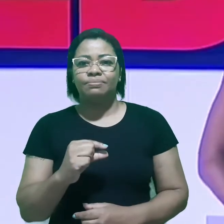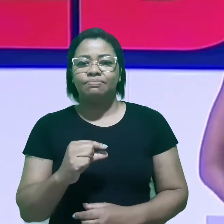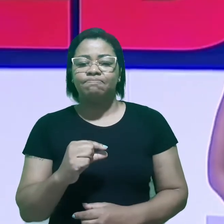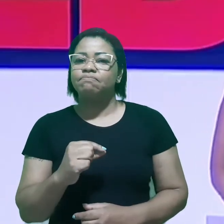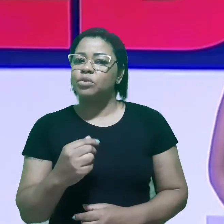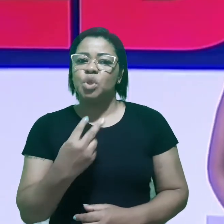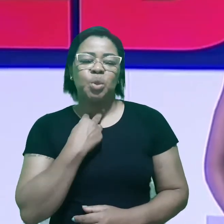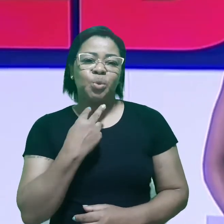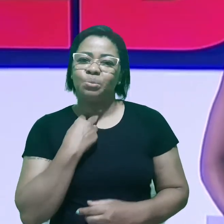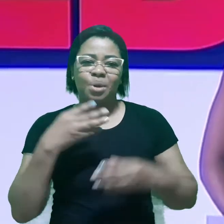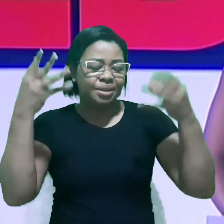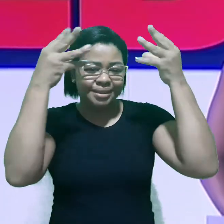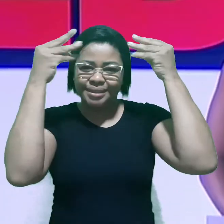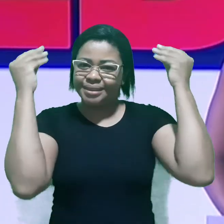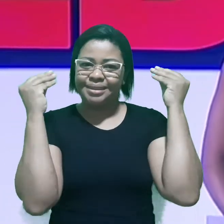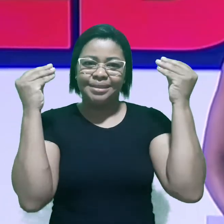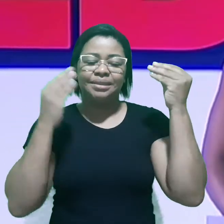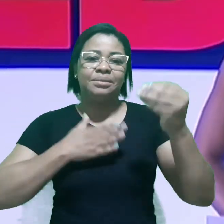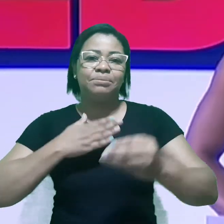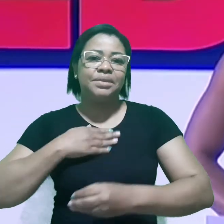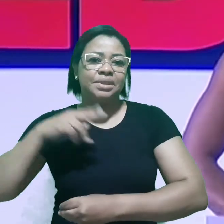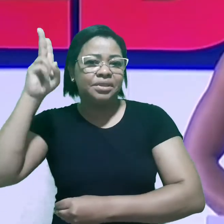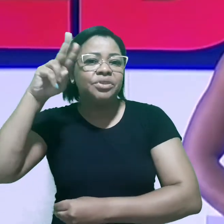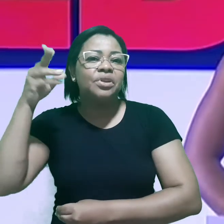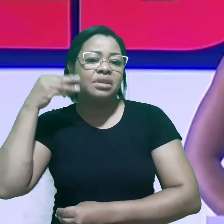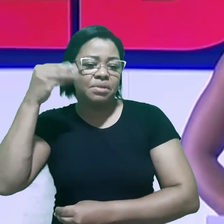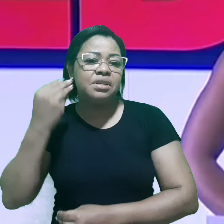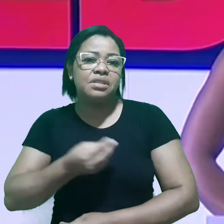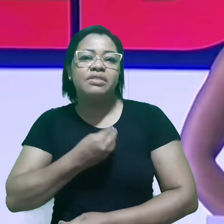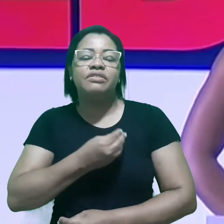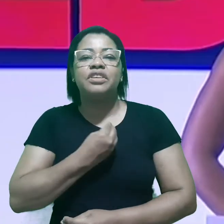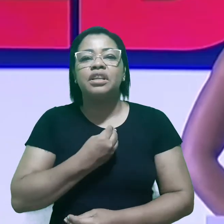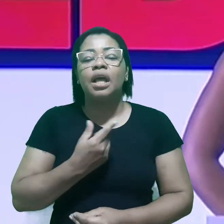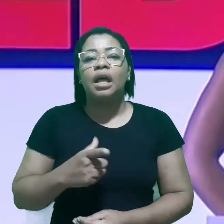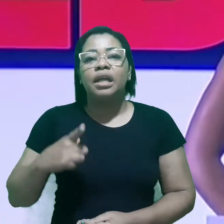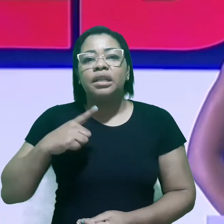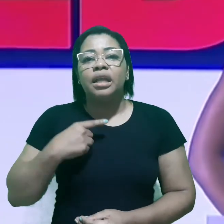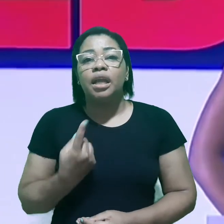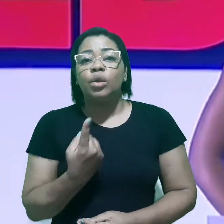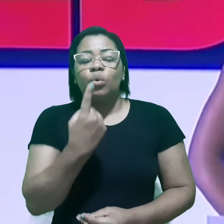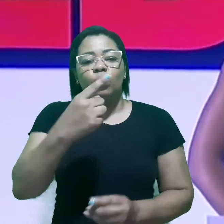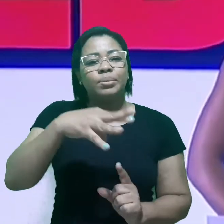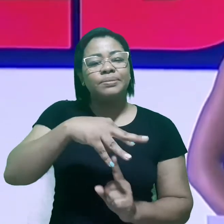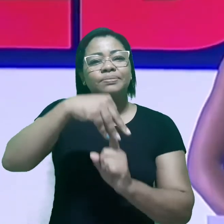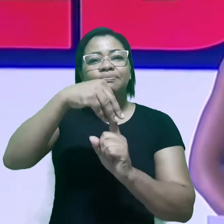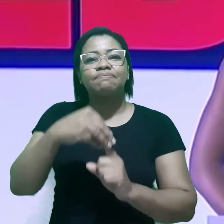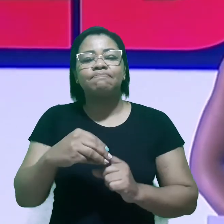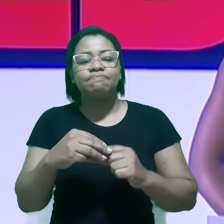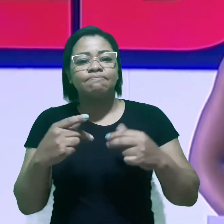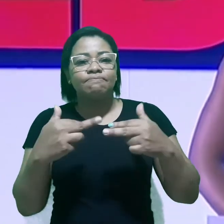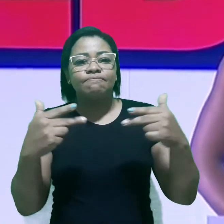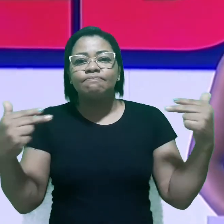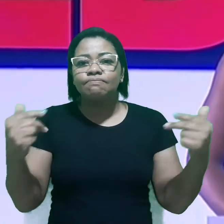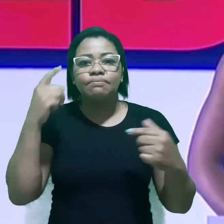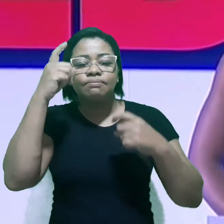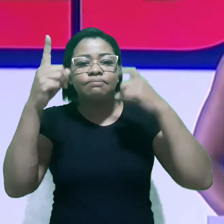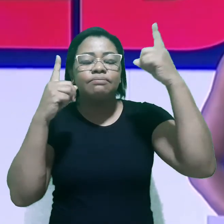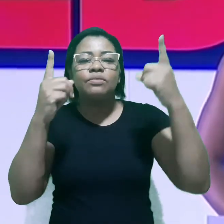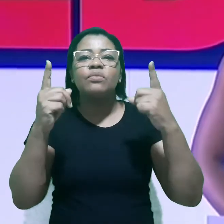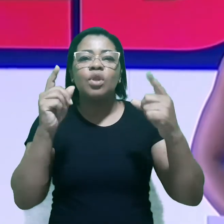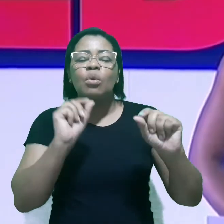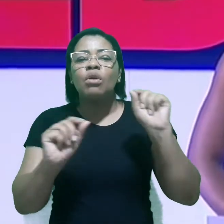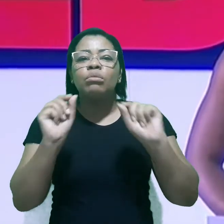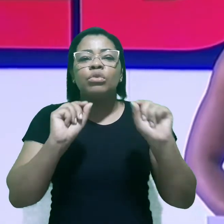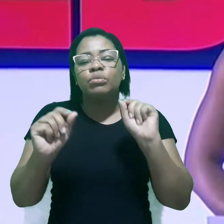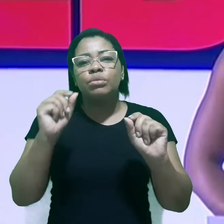única história cria estereótipos. E o problema com estereótipos não é que eles sejam mentira, mas que eles